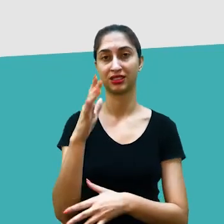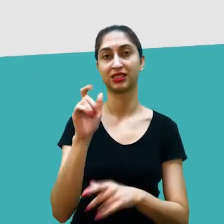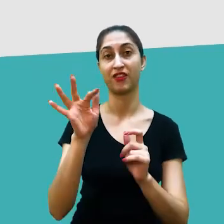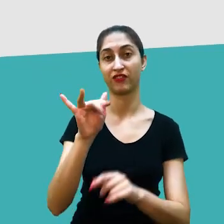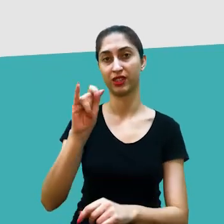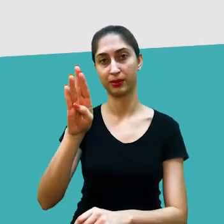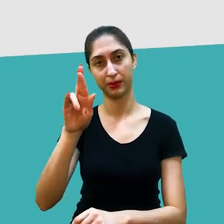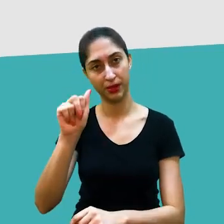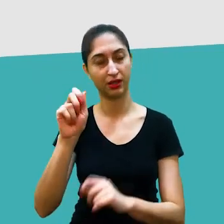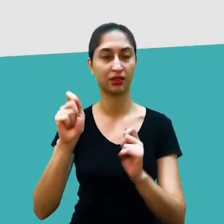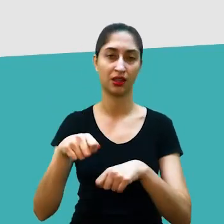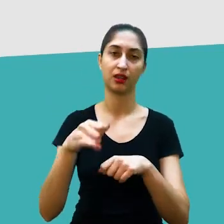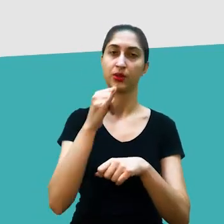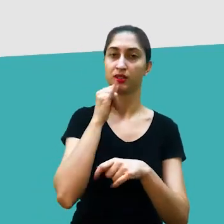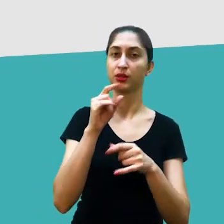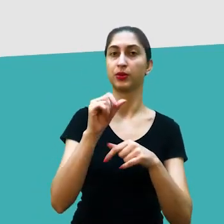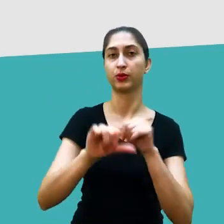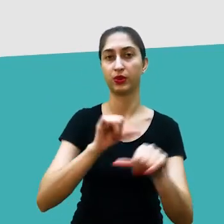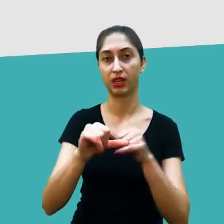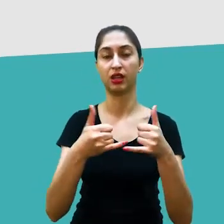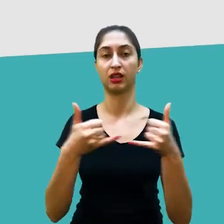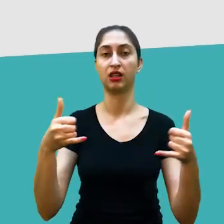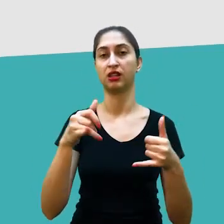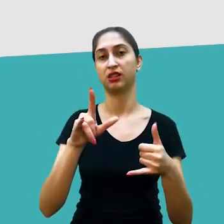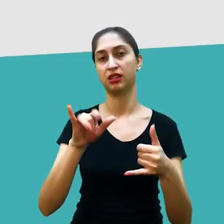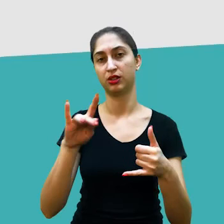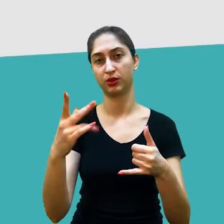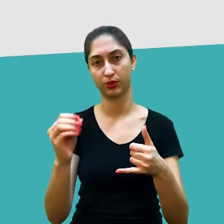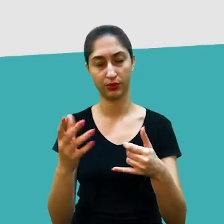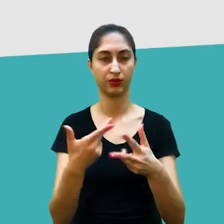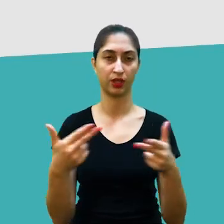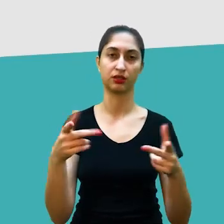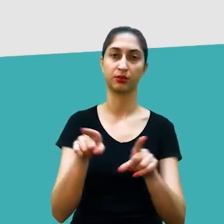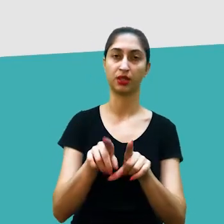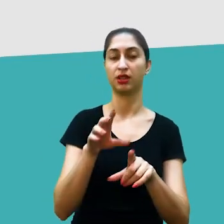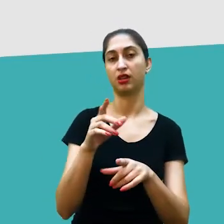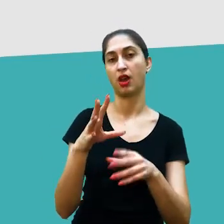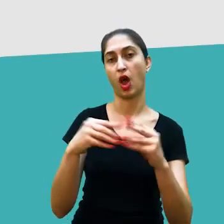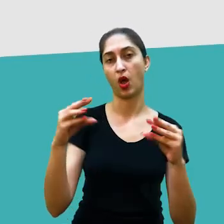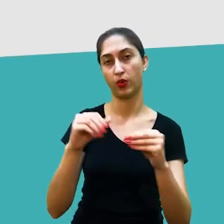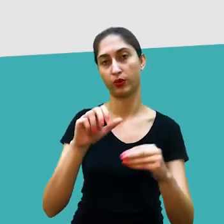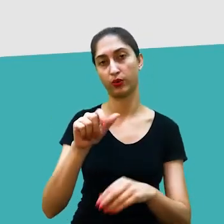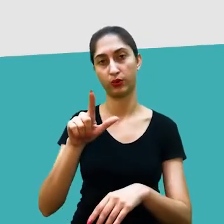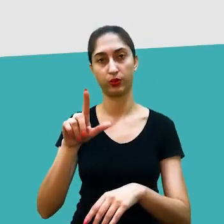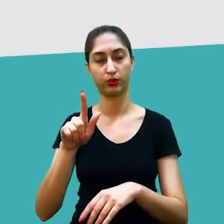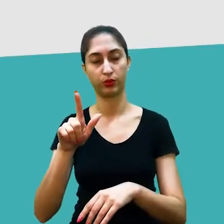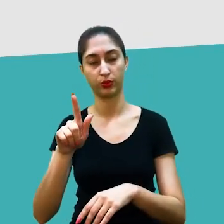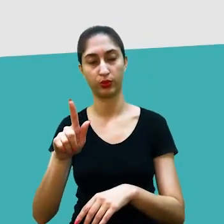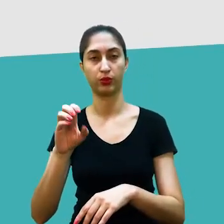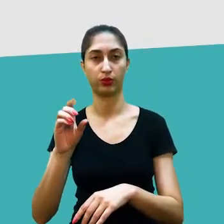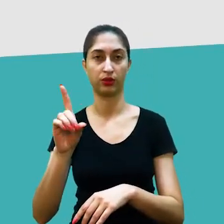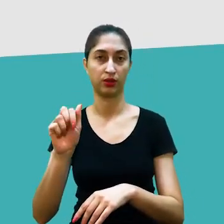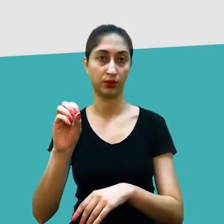transformar em matérias nobres, como linho e como outras tantas, né? A mesma história do algodão, por exemplo. Então, eu acho um campo